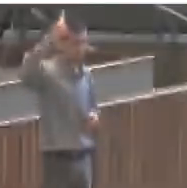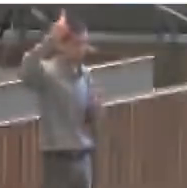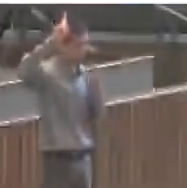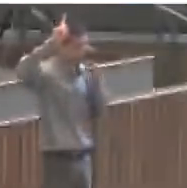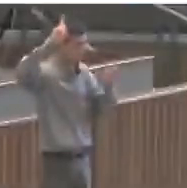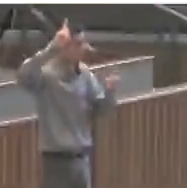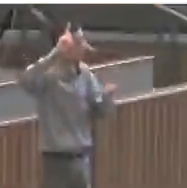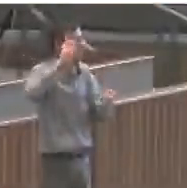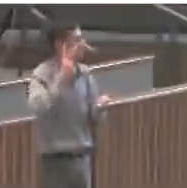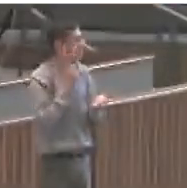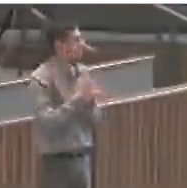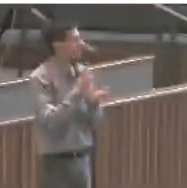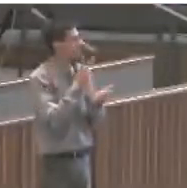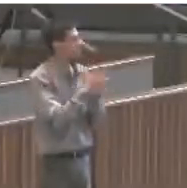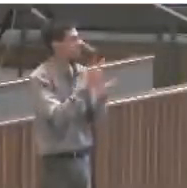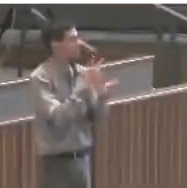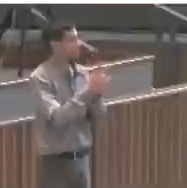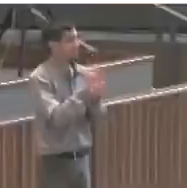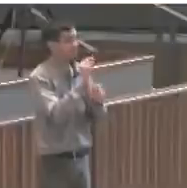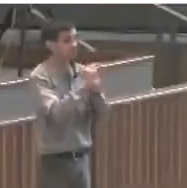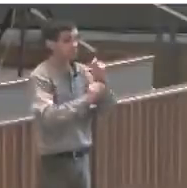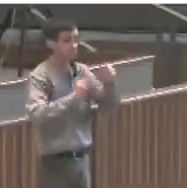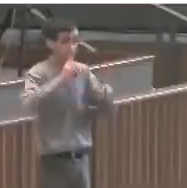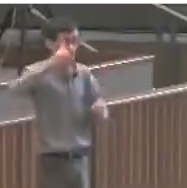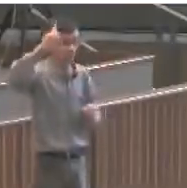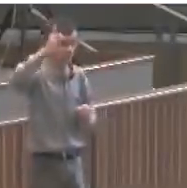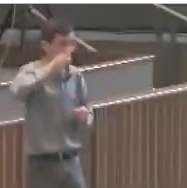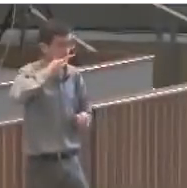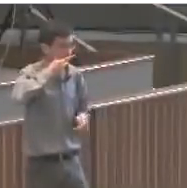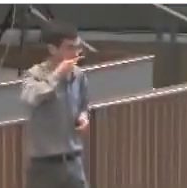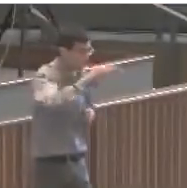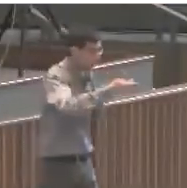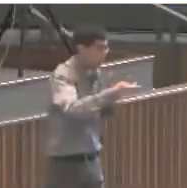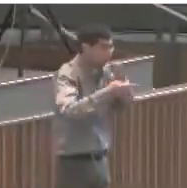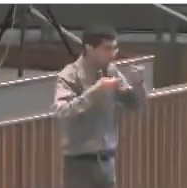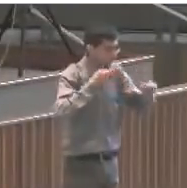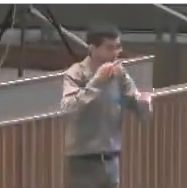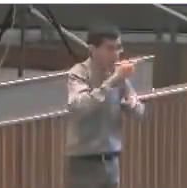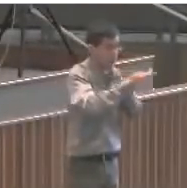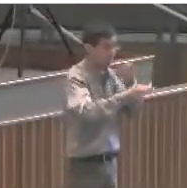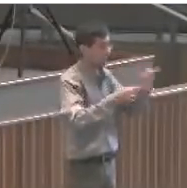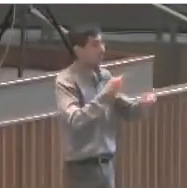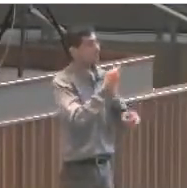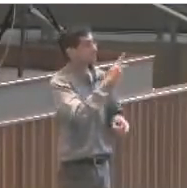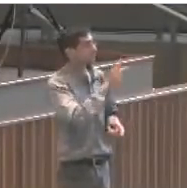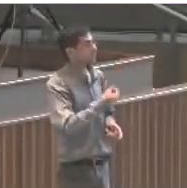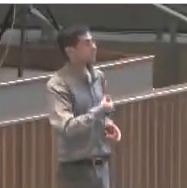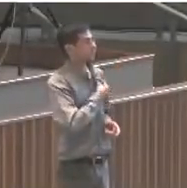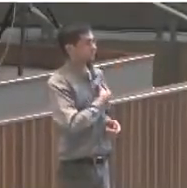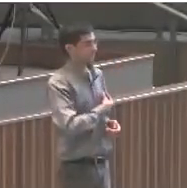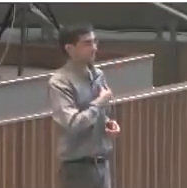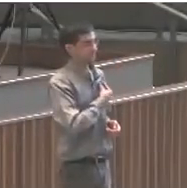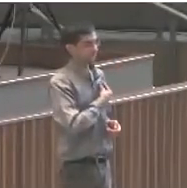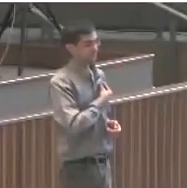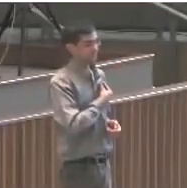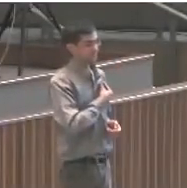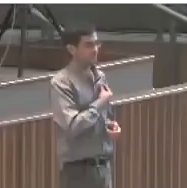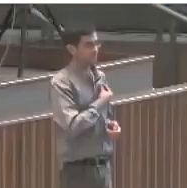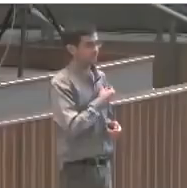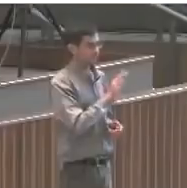cada um dos assuntos o que deus tem falado a respeito dessa questão na sua palavra